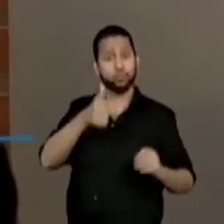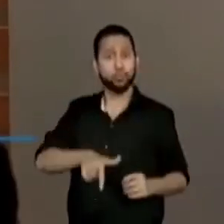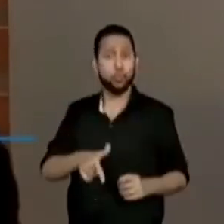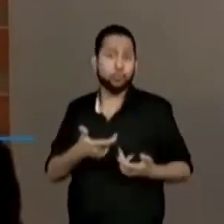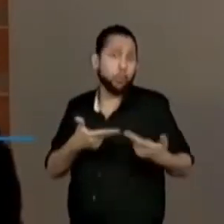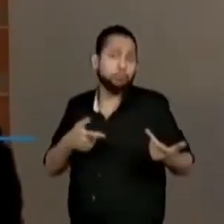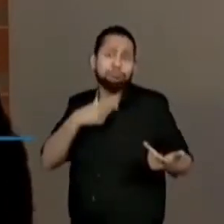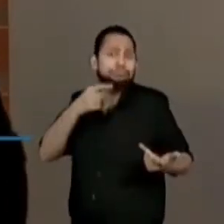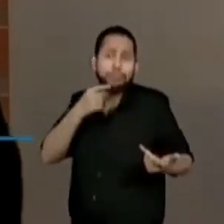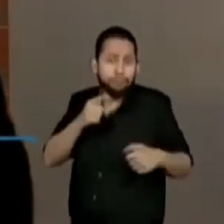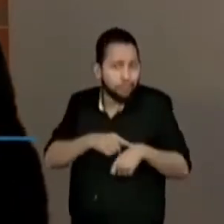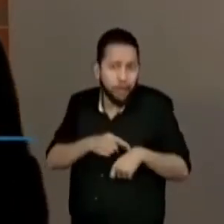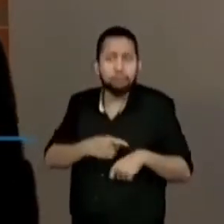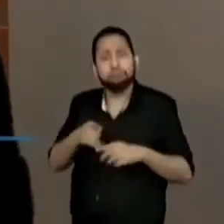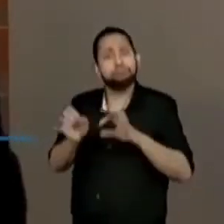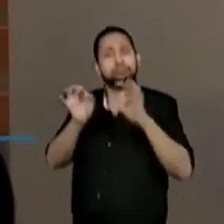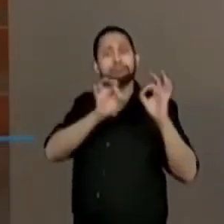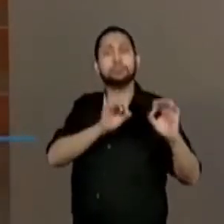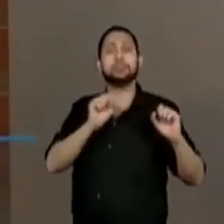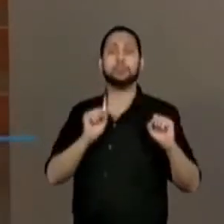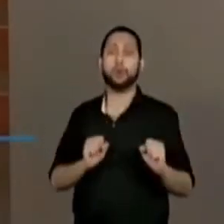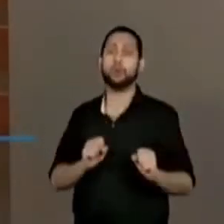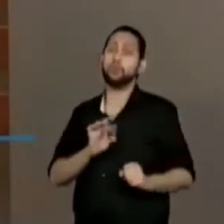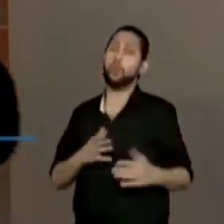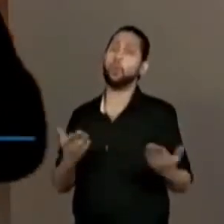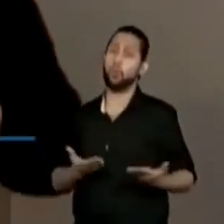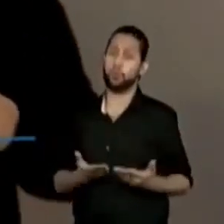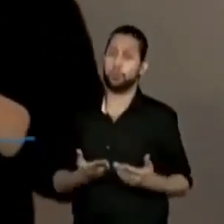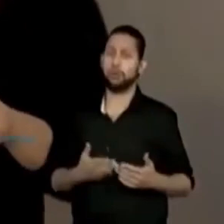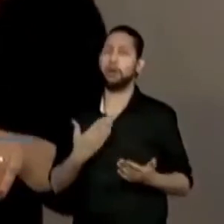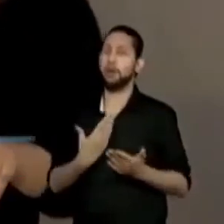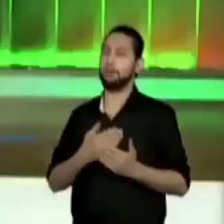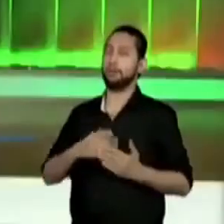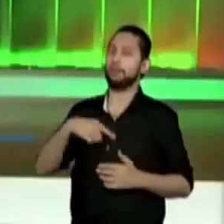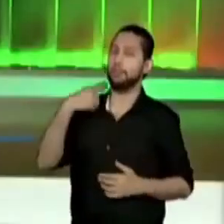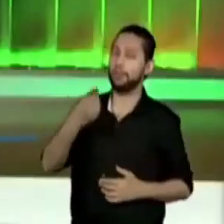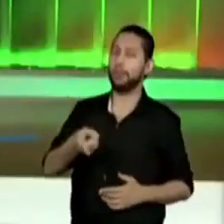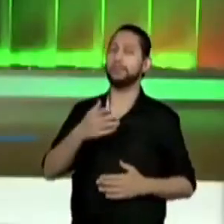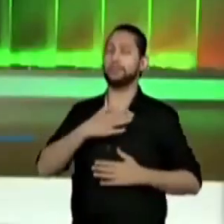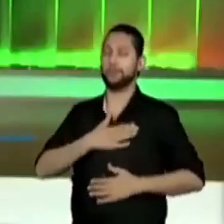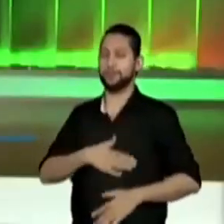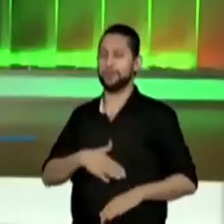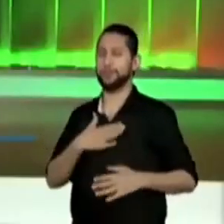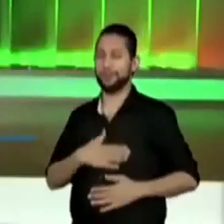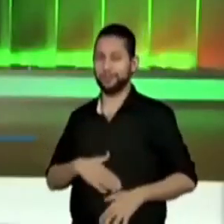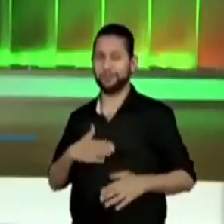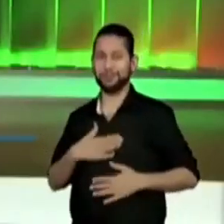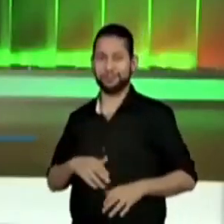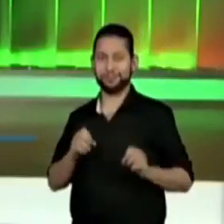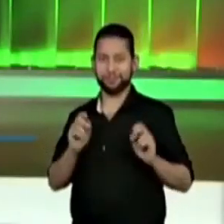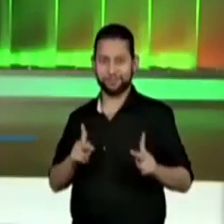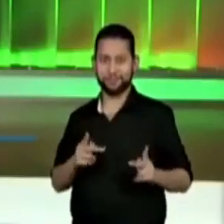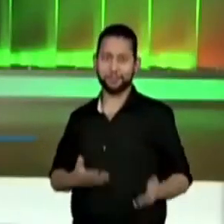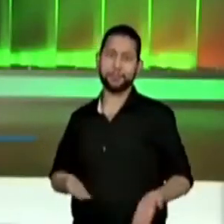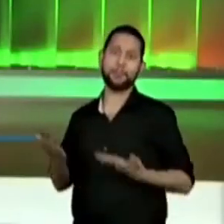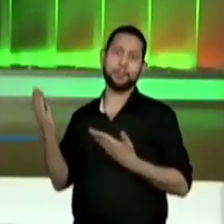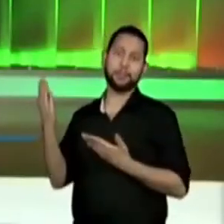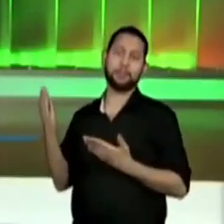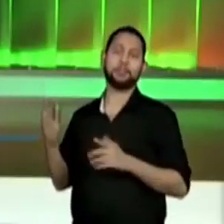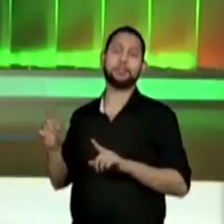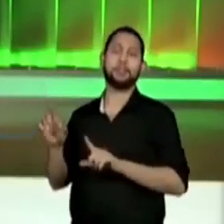perdeu certo mas foi só essa aula eu volto com mais calma na próxima certo eu vou colocar aqui a nossa